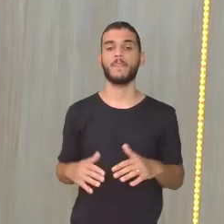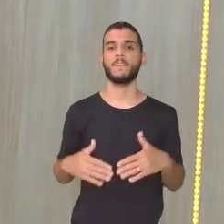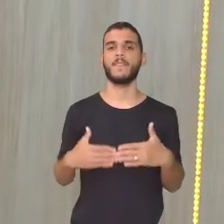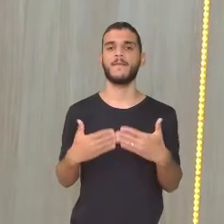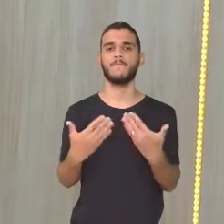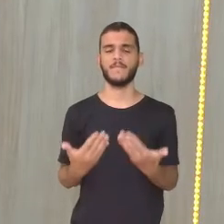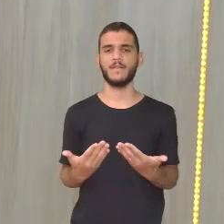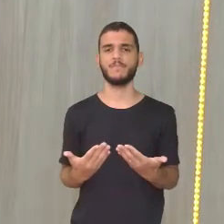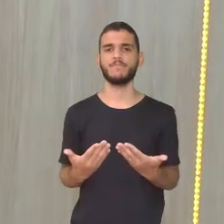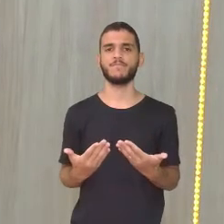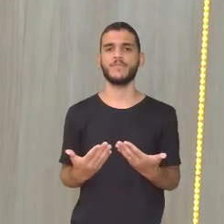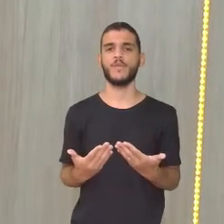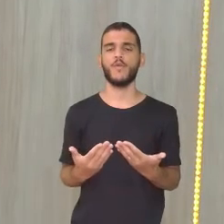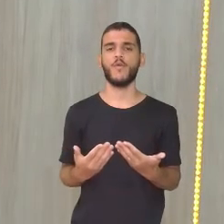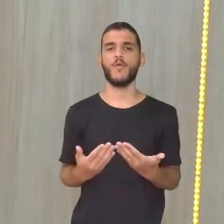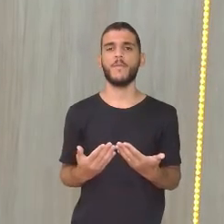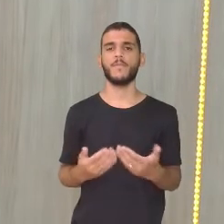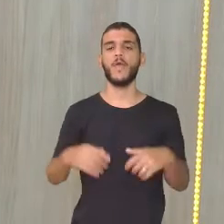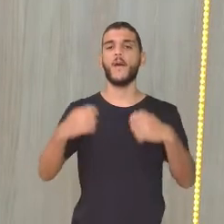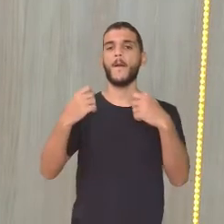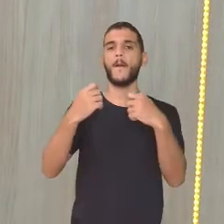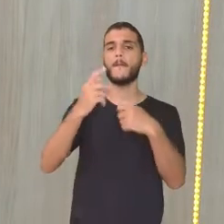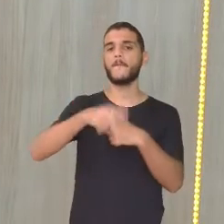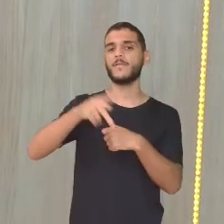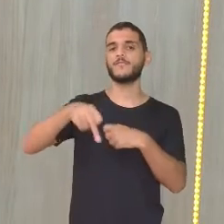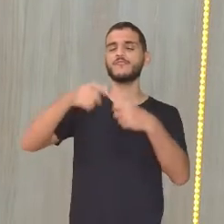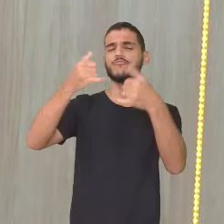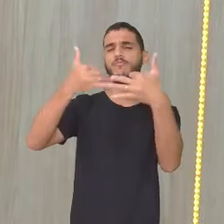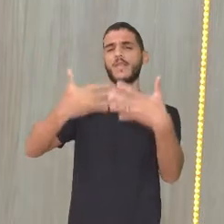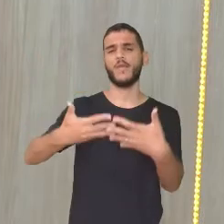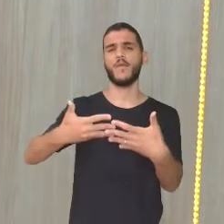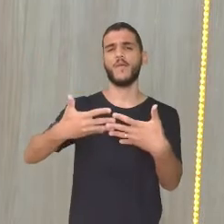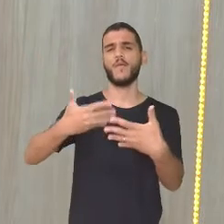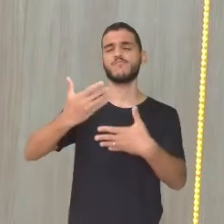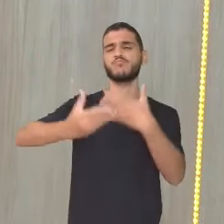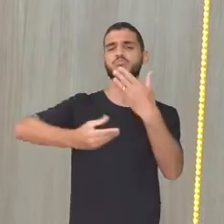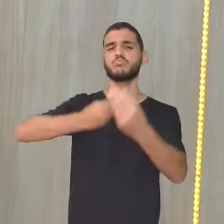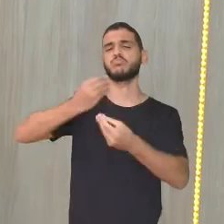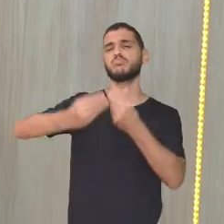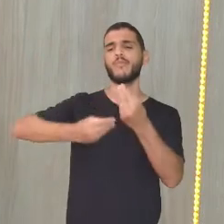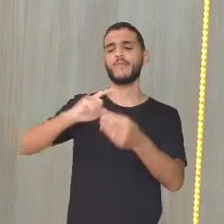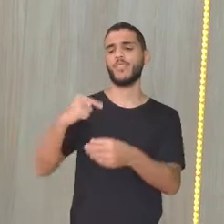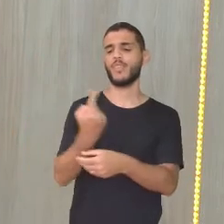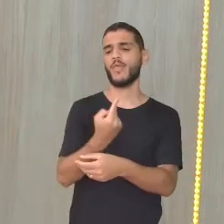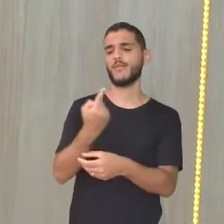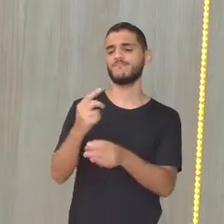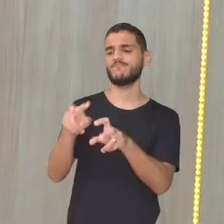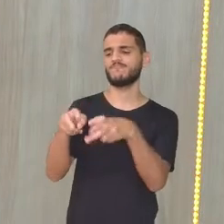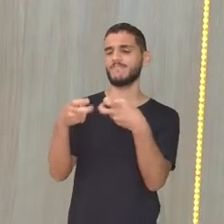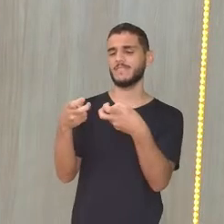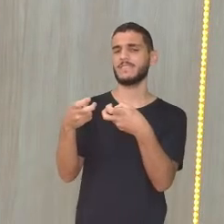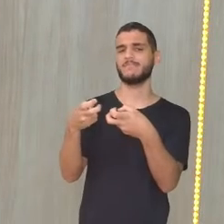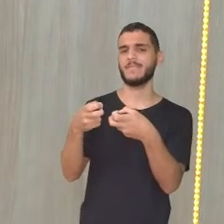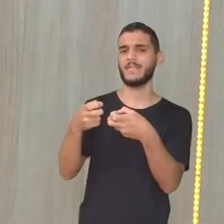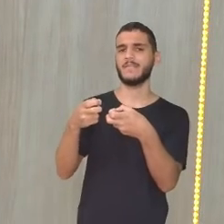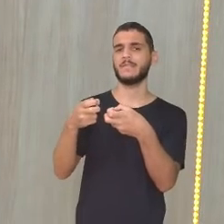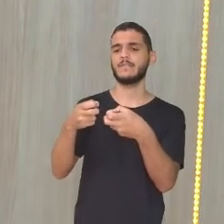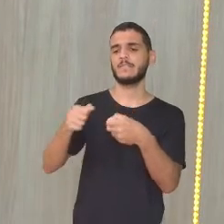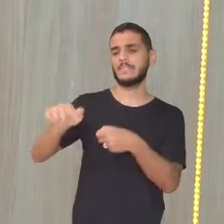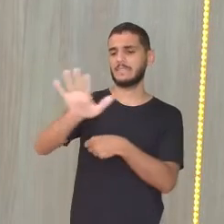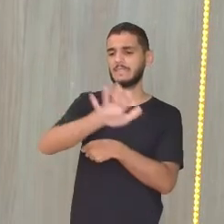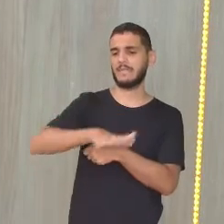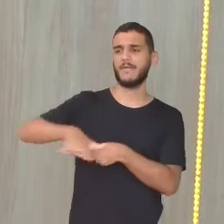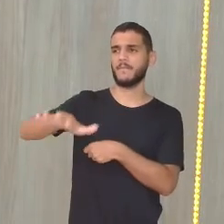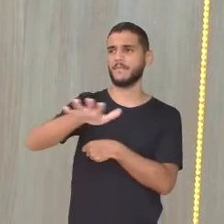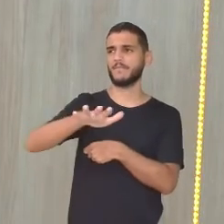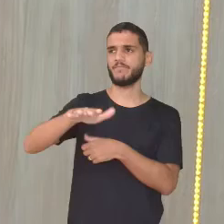então o professor Gilson trouxe esse aspecto muito importante, né, que a gente consegue perceber na paisagem, né? Ou seja,